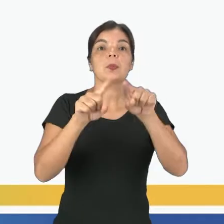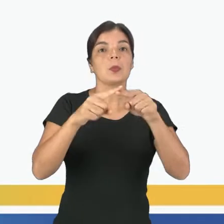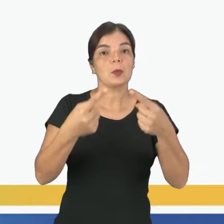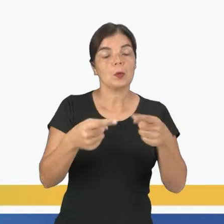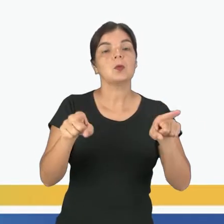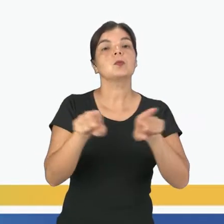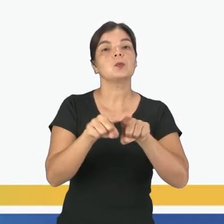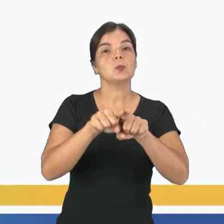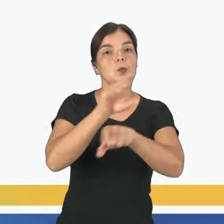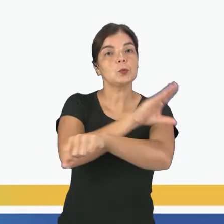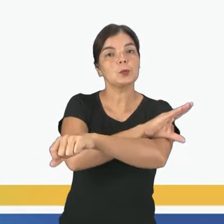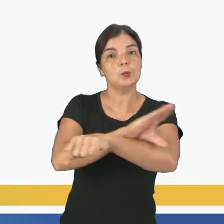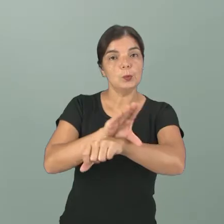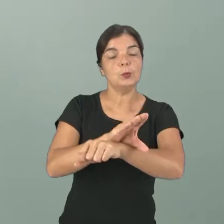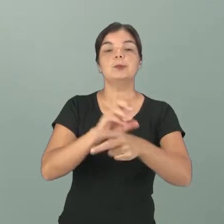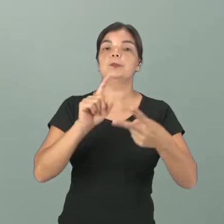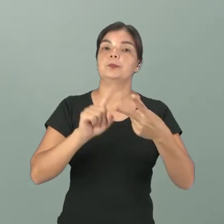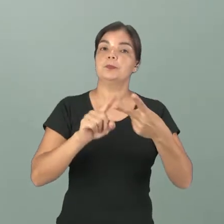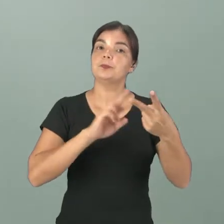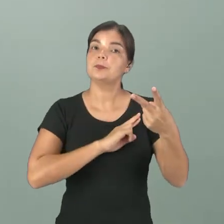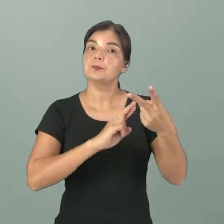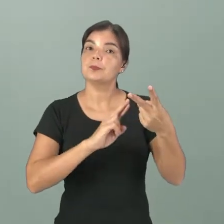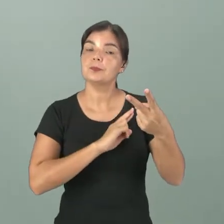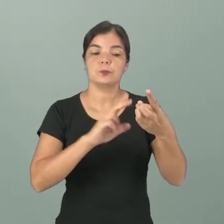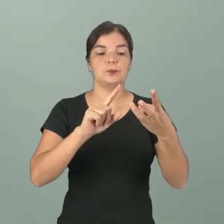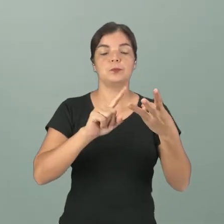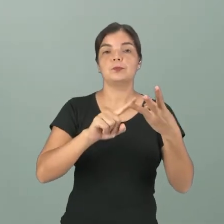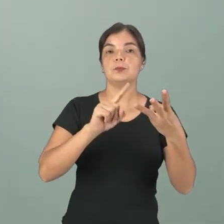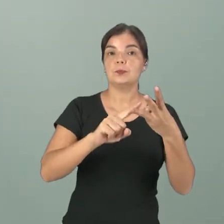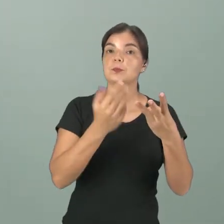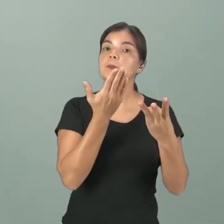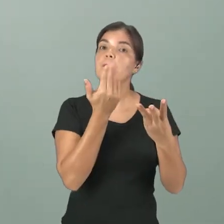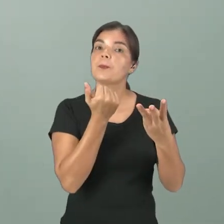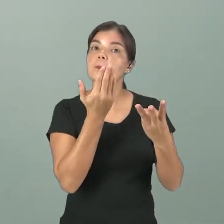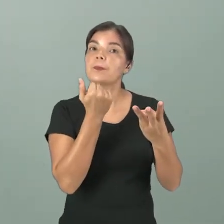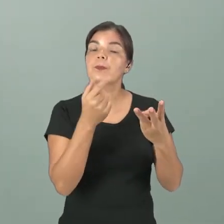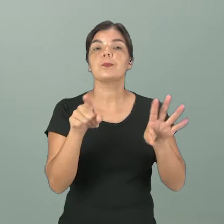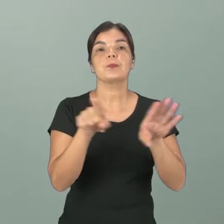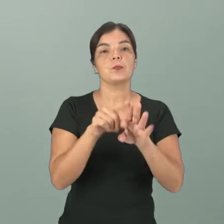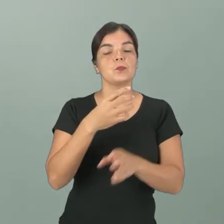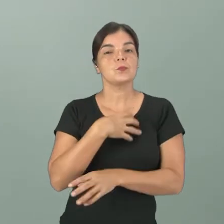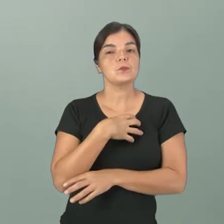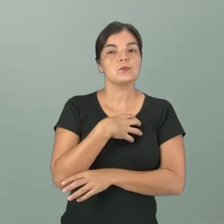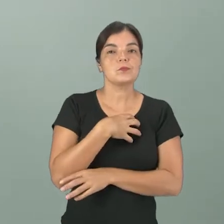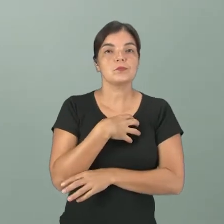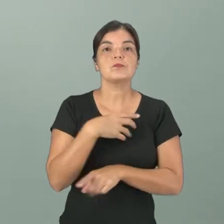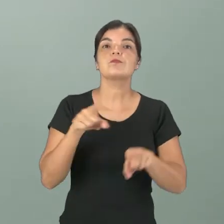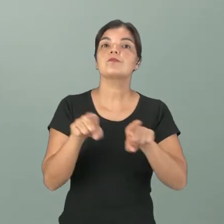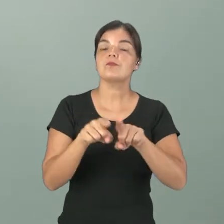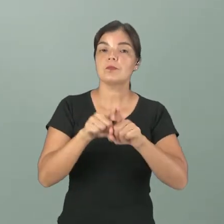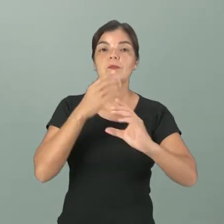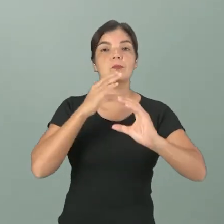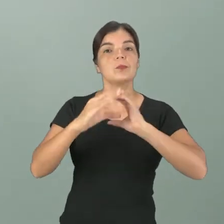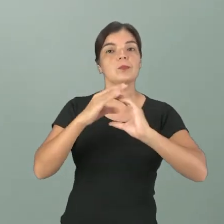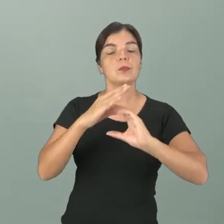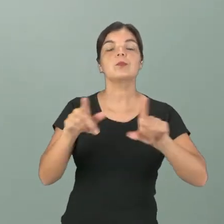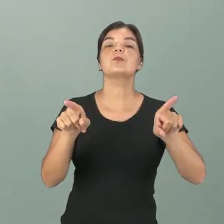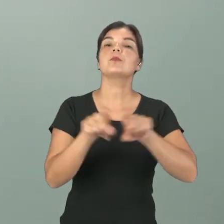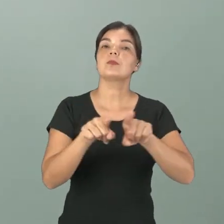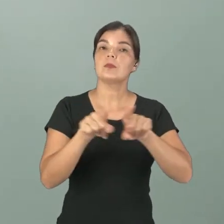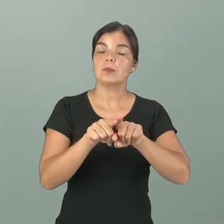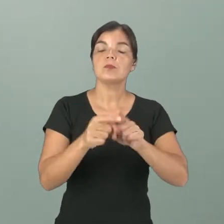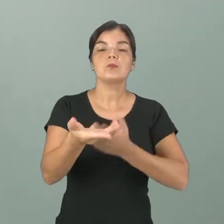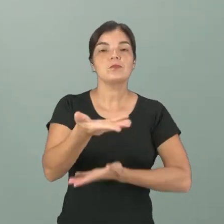mas trouxe a sua cultura, sua religião, sua culinária, o seu jeito de ser, a sua música, e